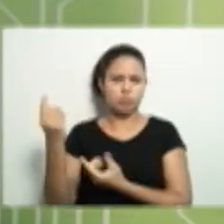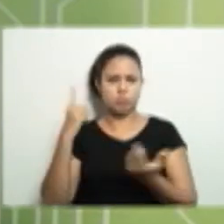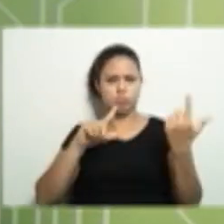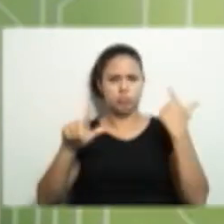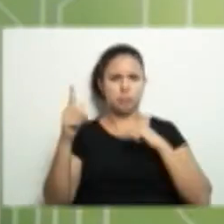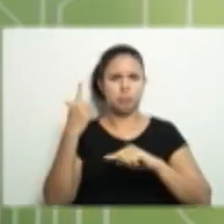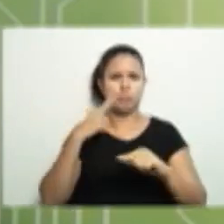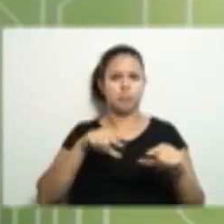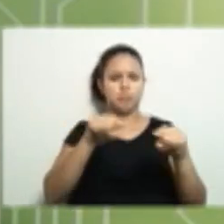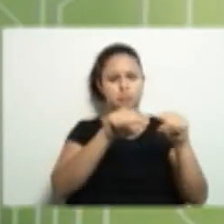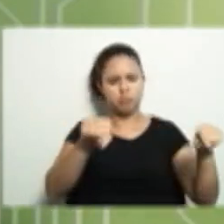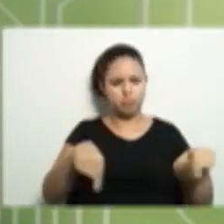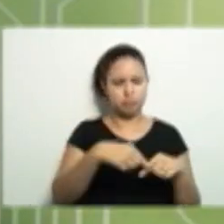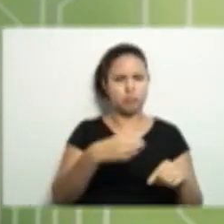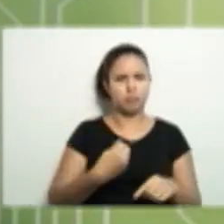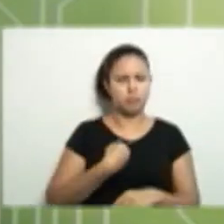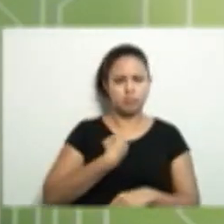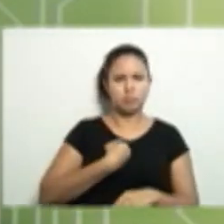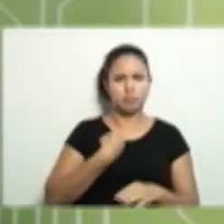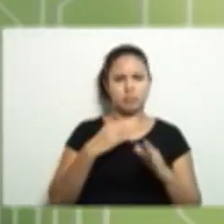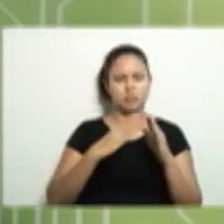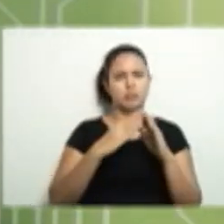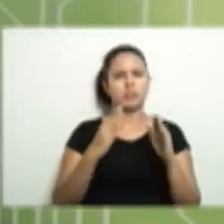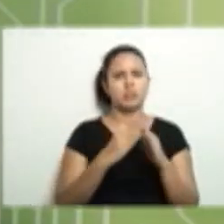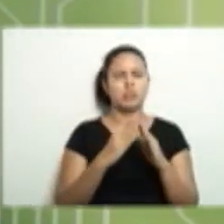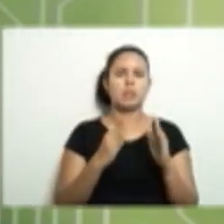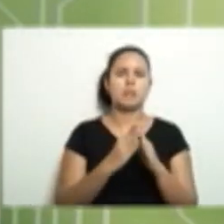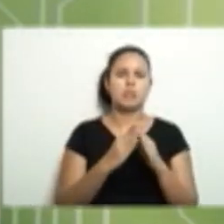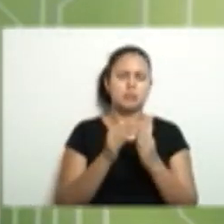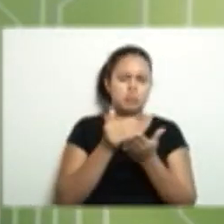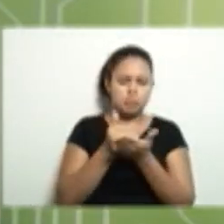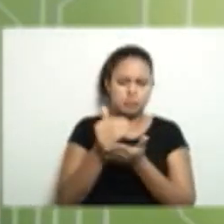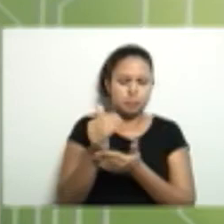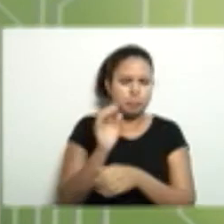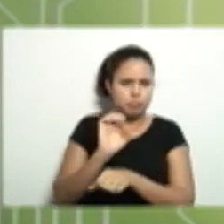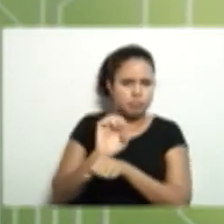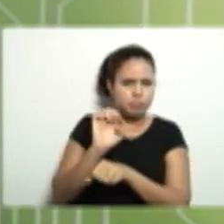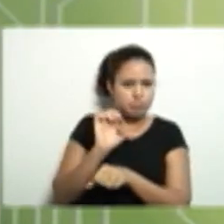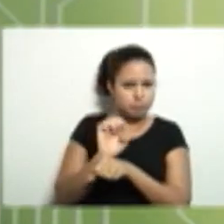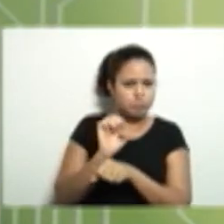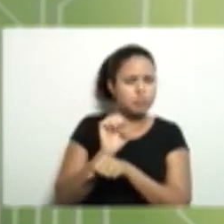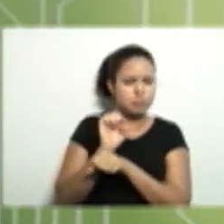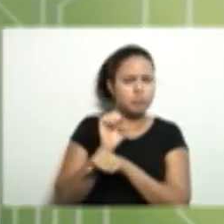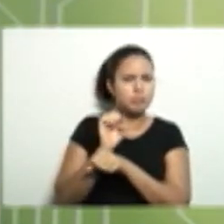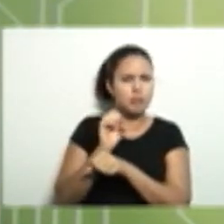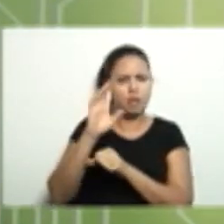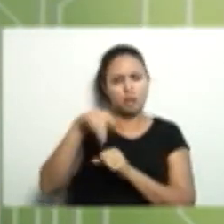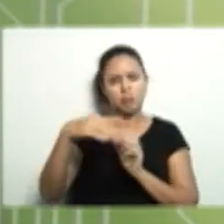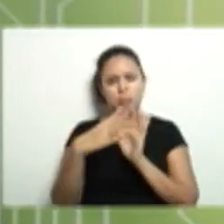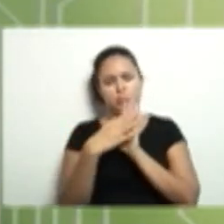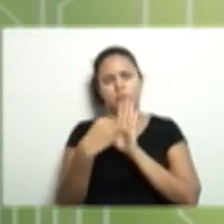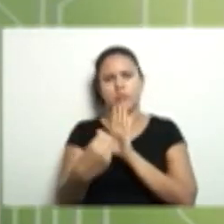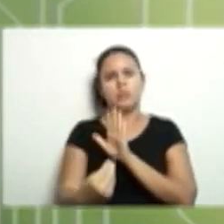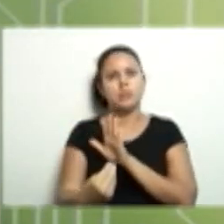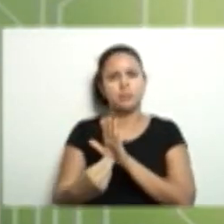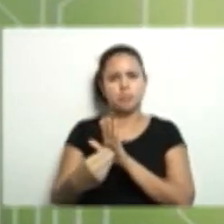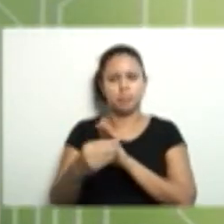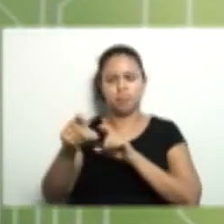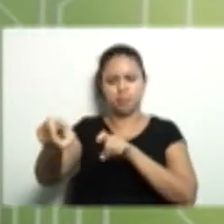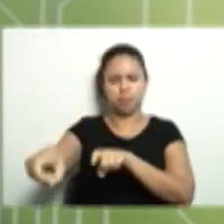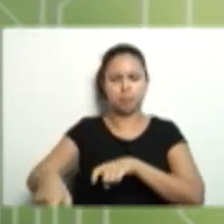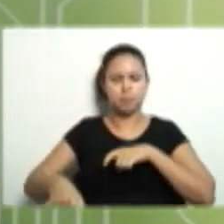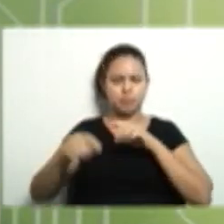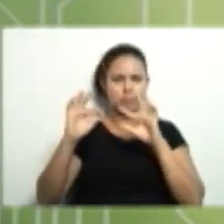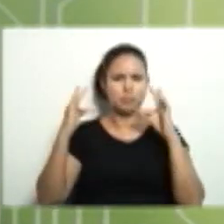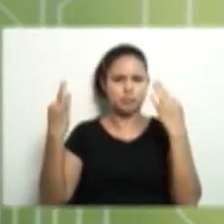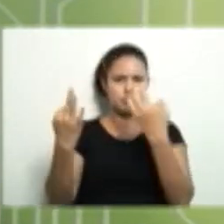ter vários proprietários, bem nesse modelo de agricultura familiar. Então, esse é um programa que ele é muito presente, muito